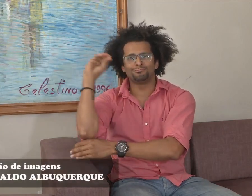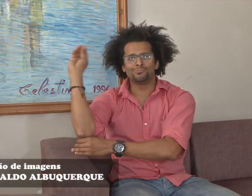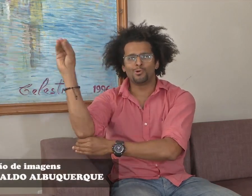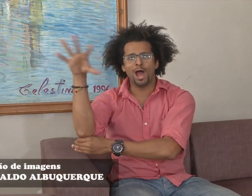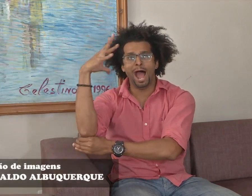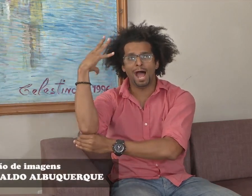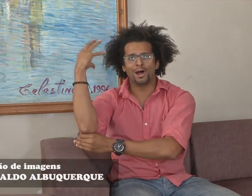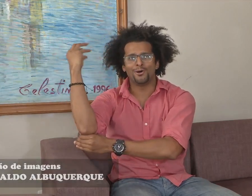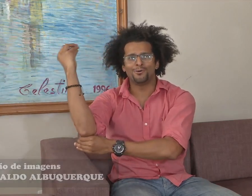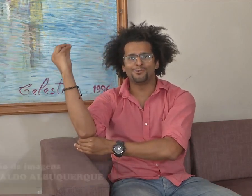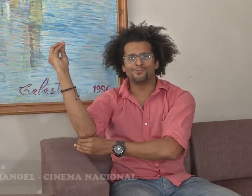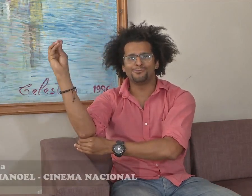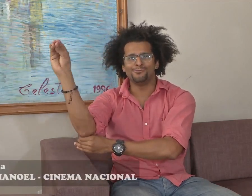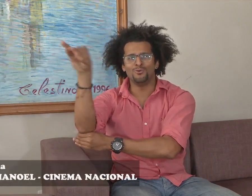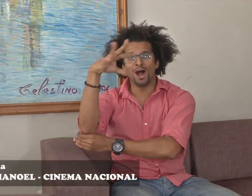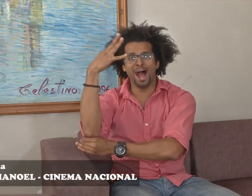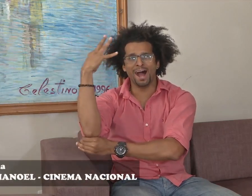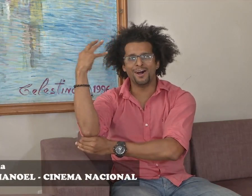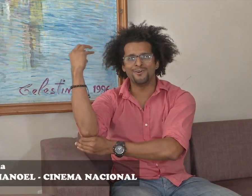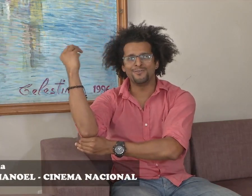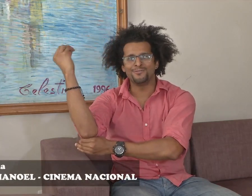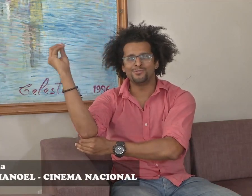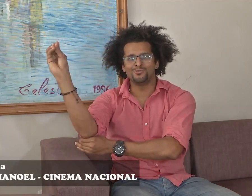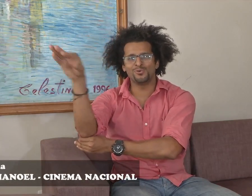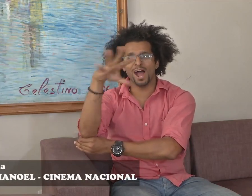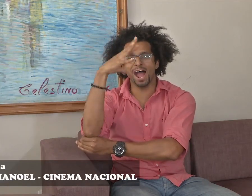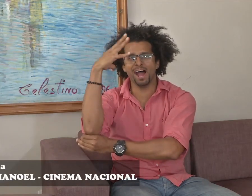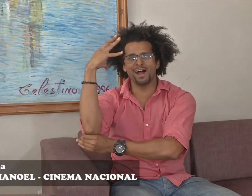e eu só olhando o mar.